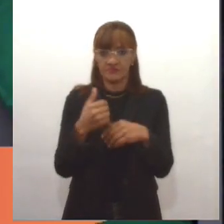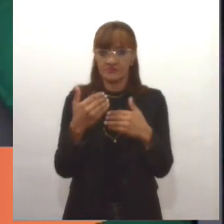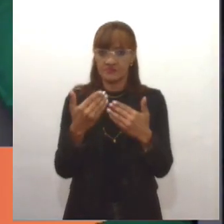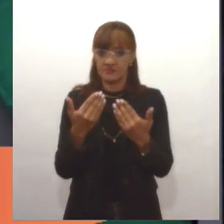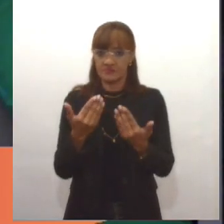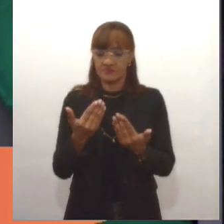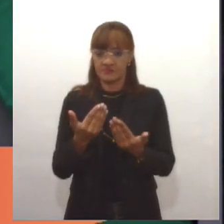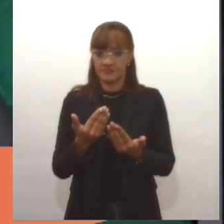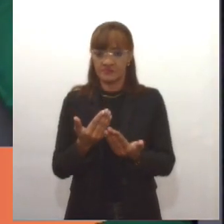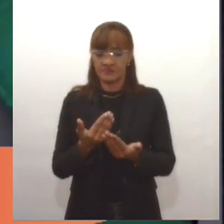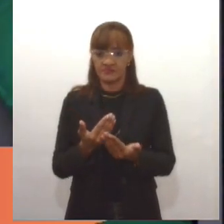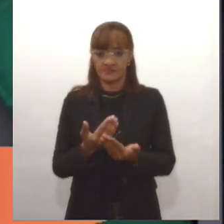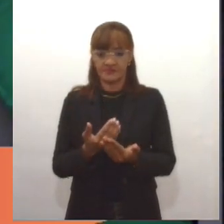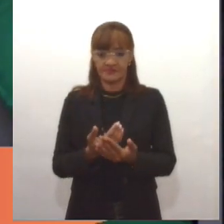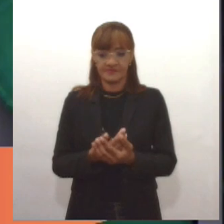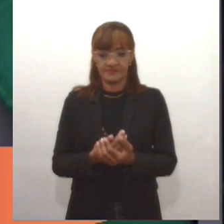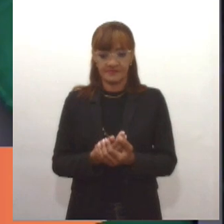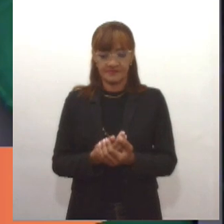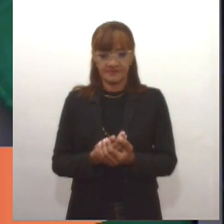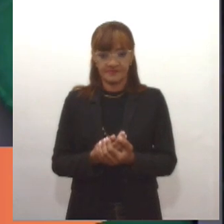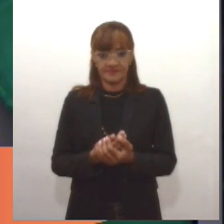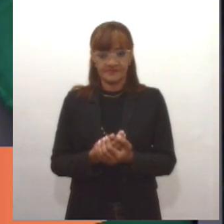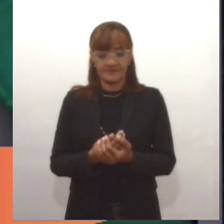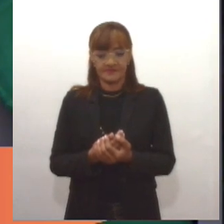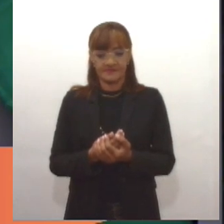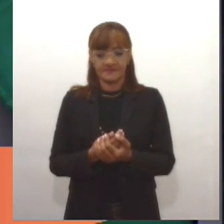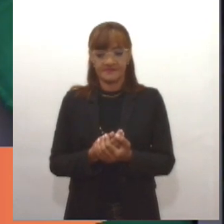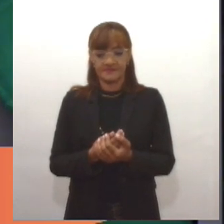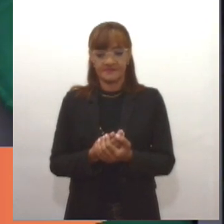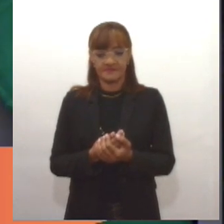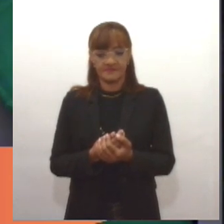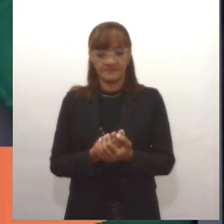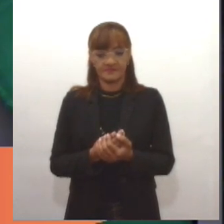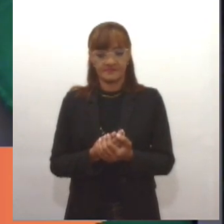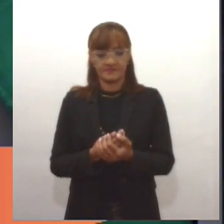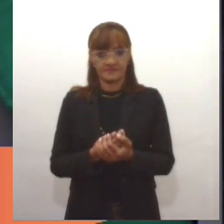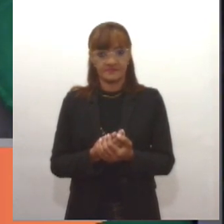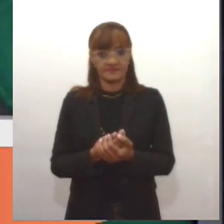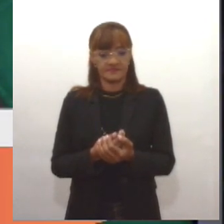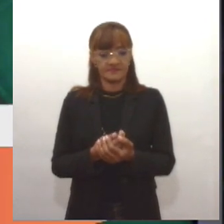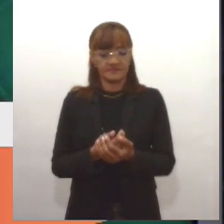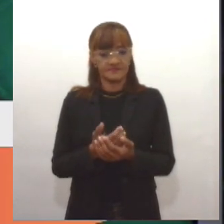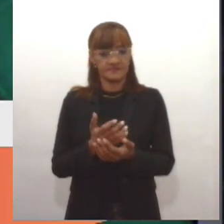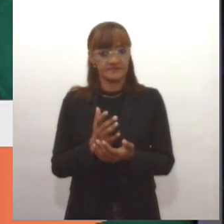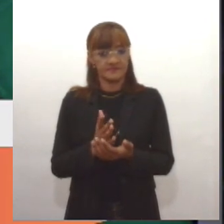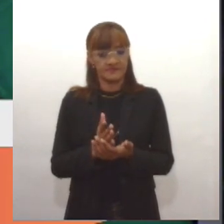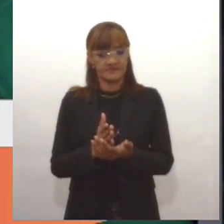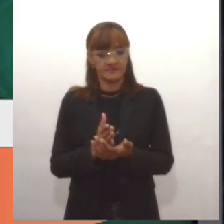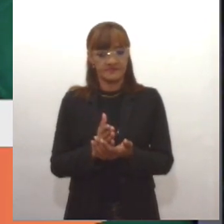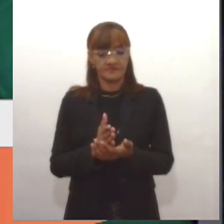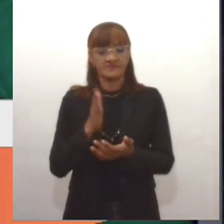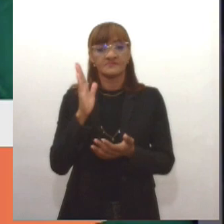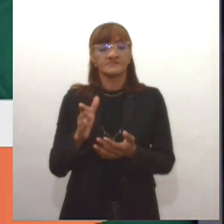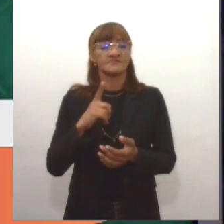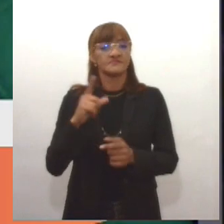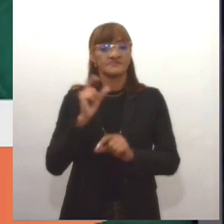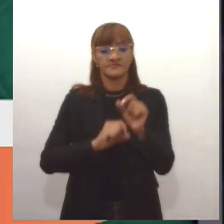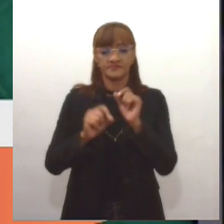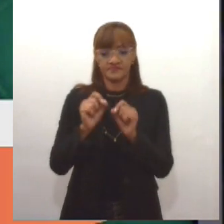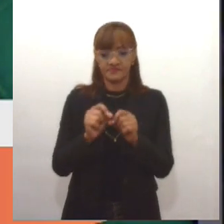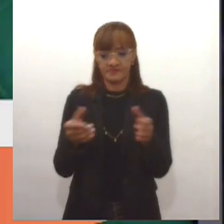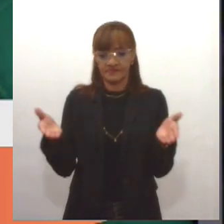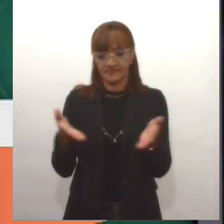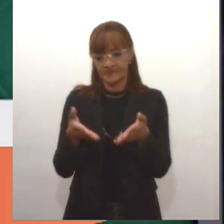os limites estabelecidos pela Lei de Responsabilidade Fiscal. Existe uma decisão da ministra Rosa Weber que